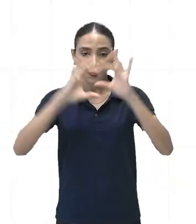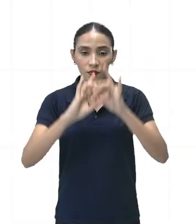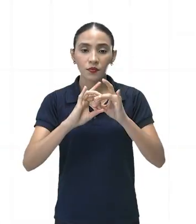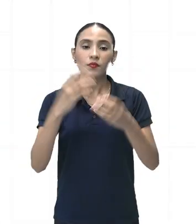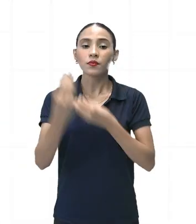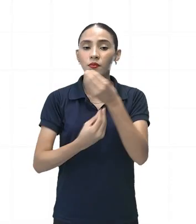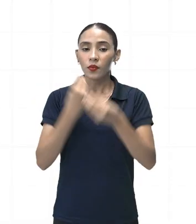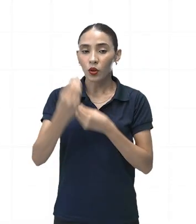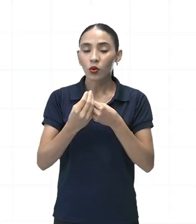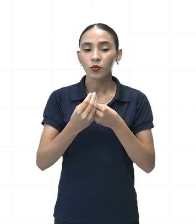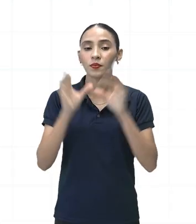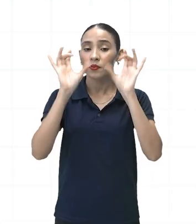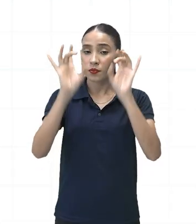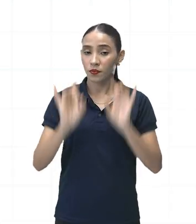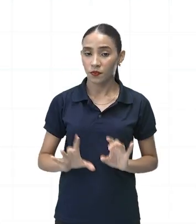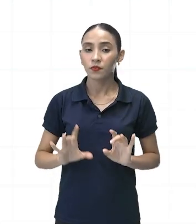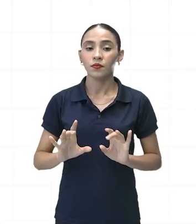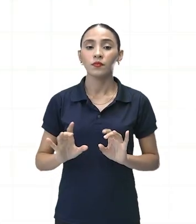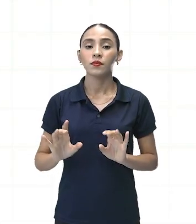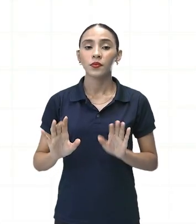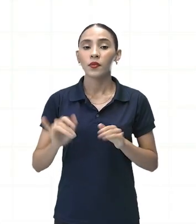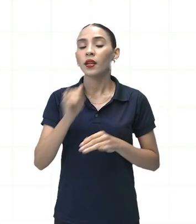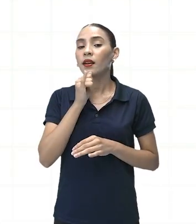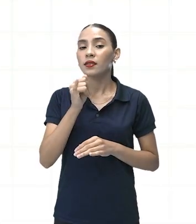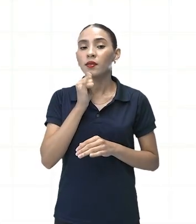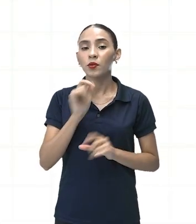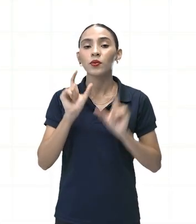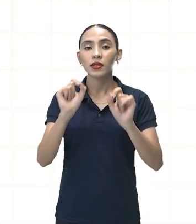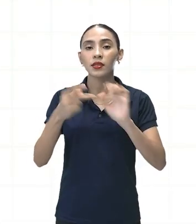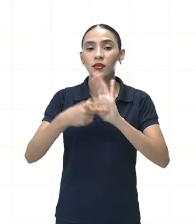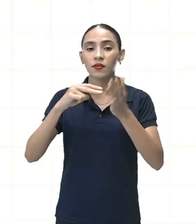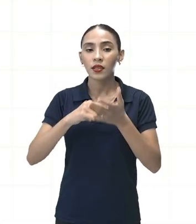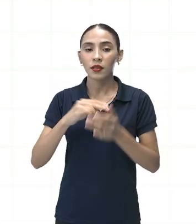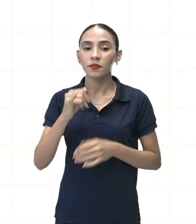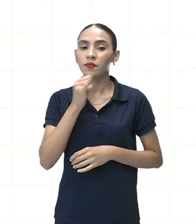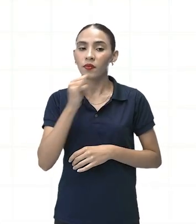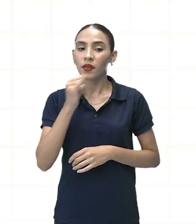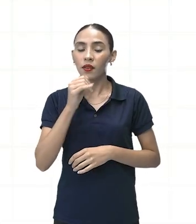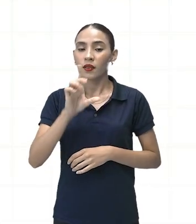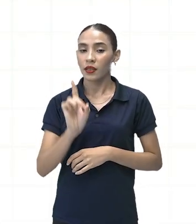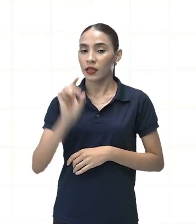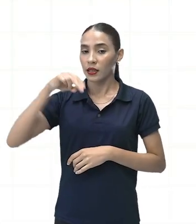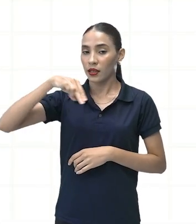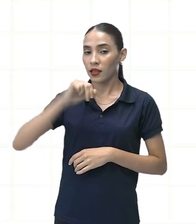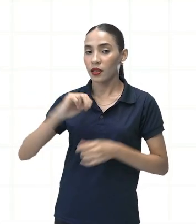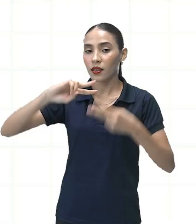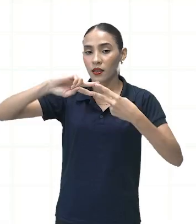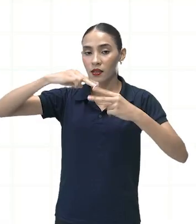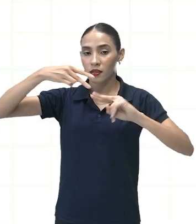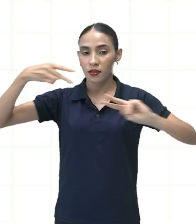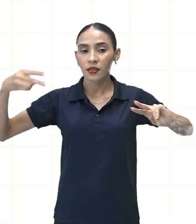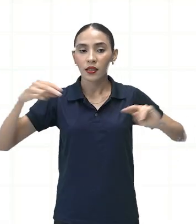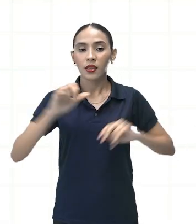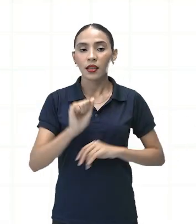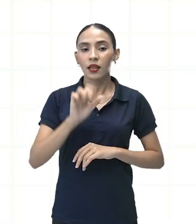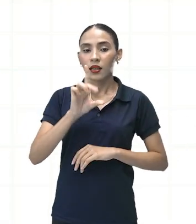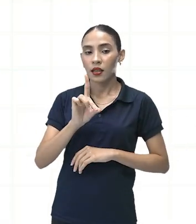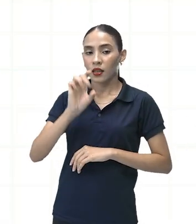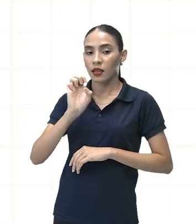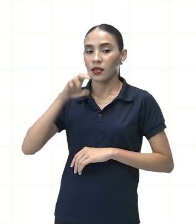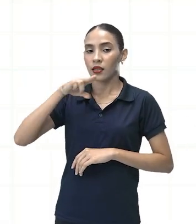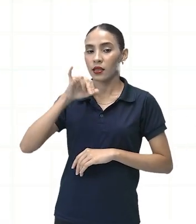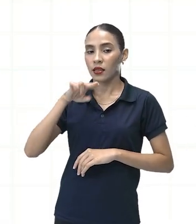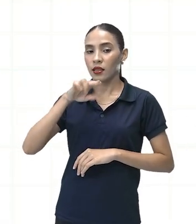imagem que elas vão se emparelhar de forma específica. O que quer dizer